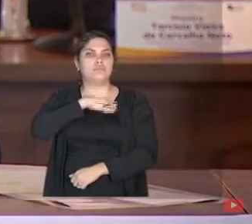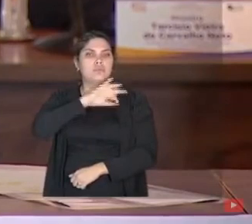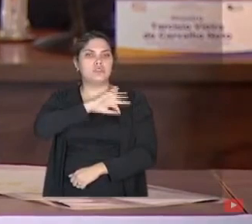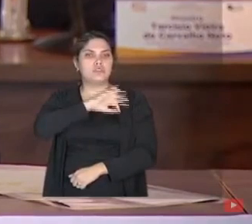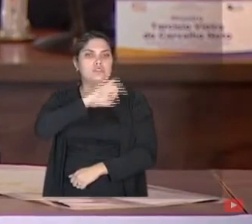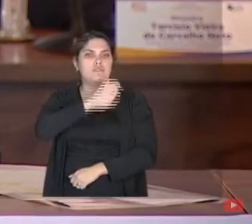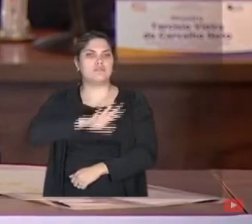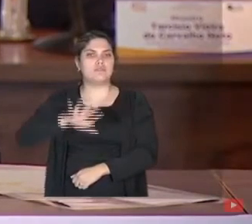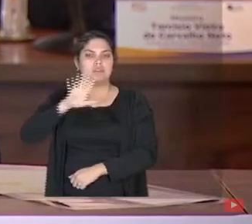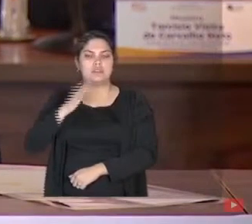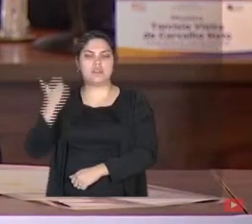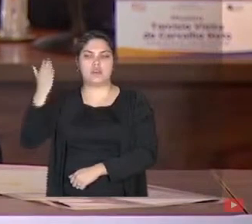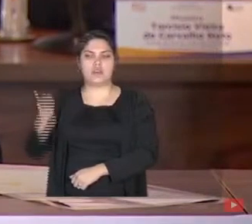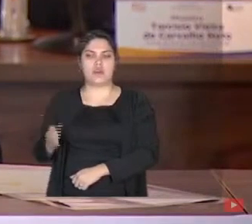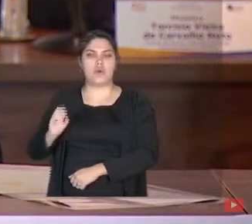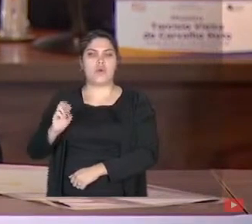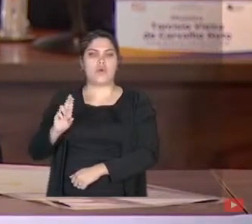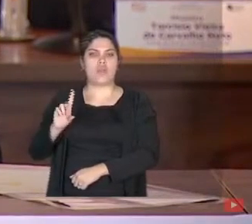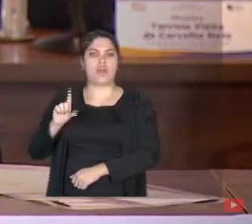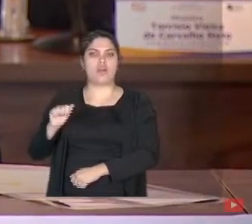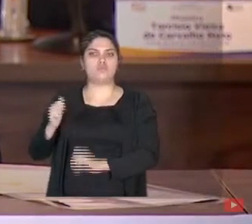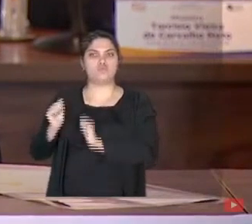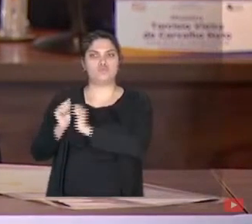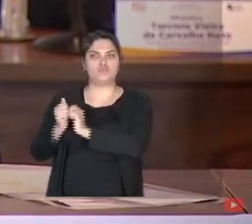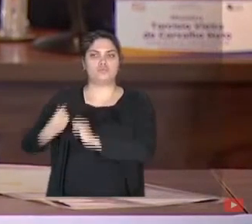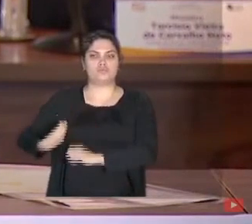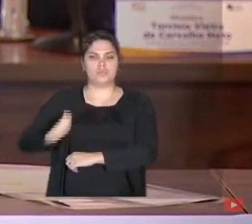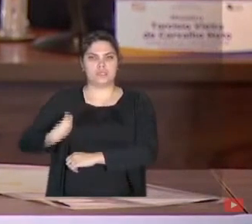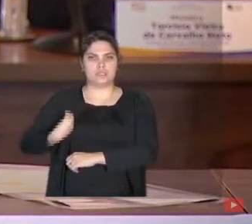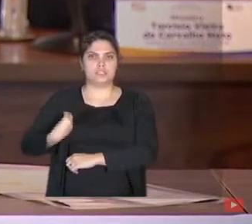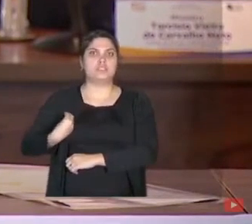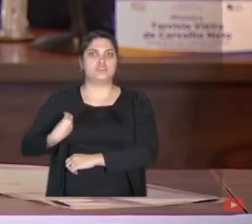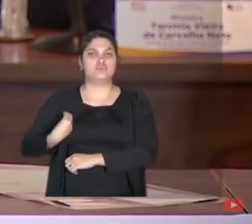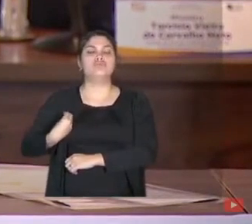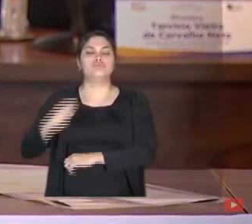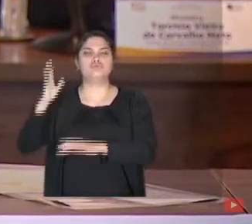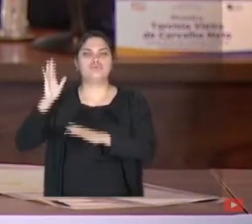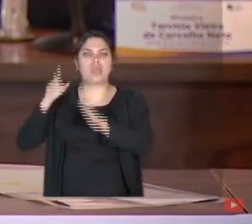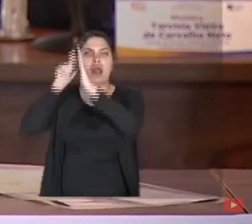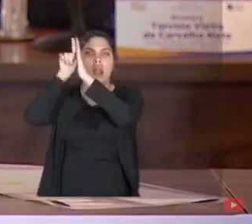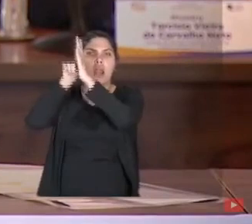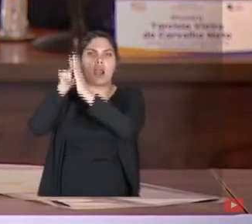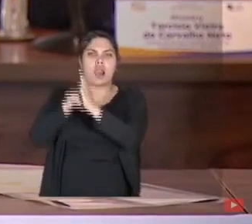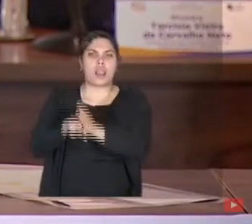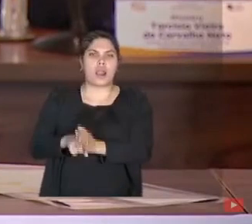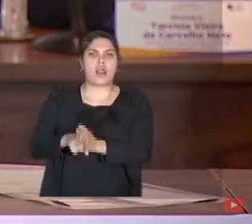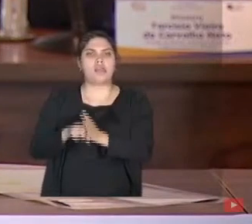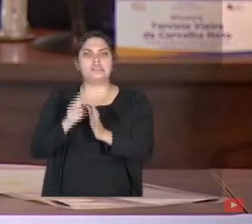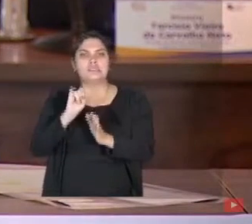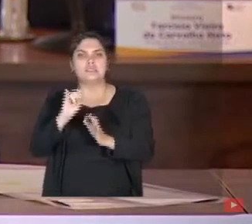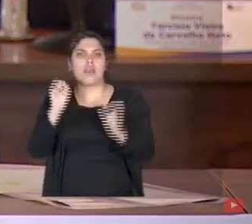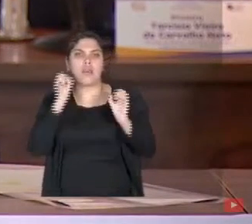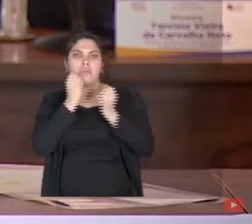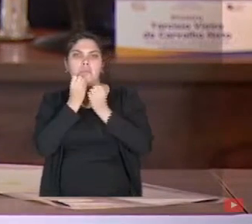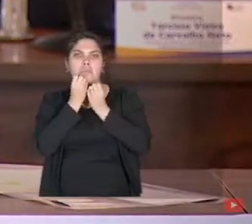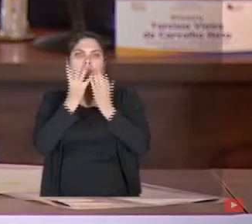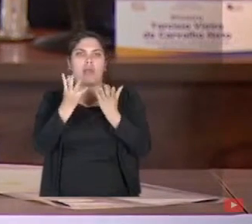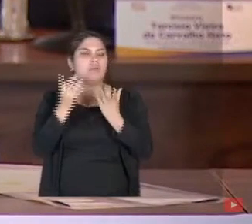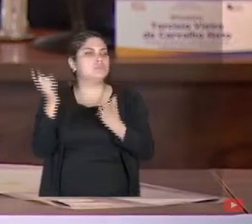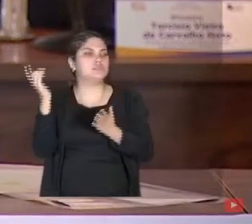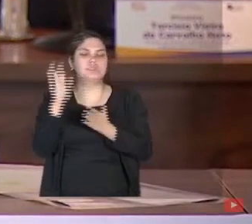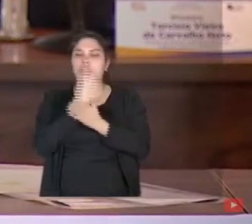Rolando Alexandre, que está aqui presente. A Polícia Federal já apurou o vazamento, nada ocorreu